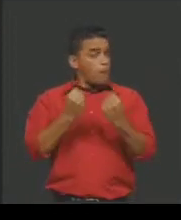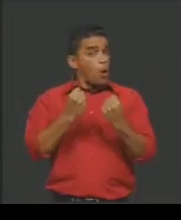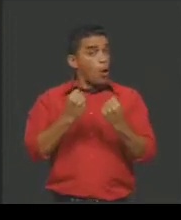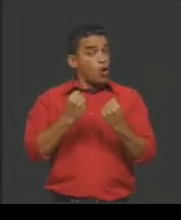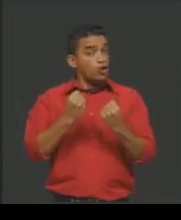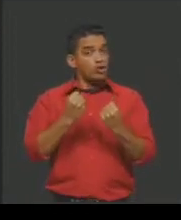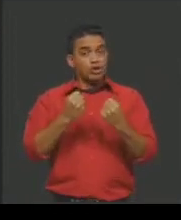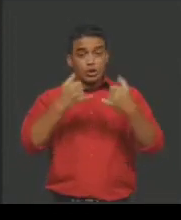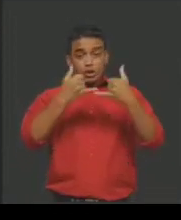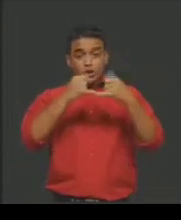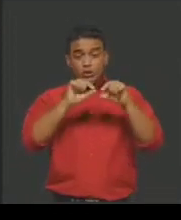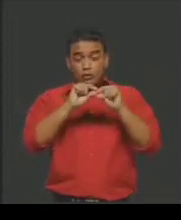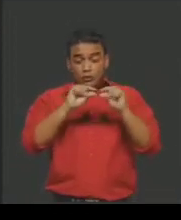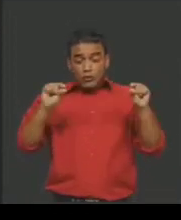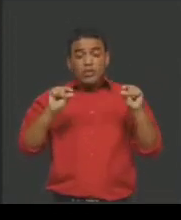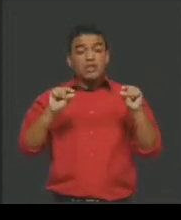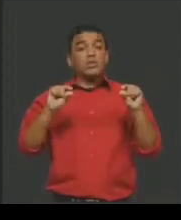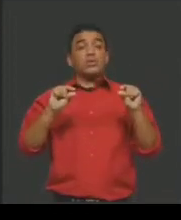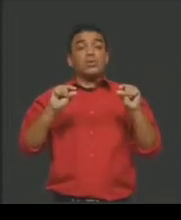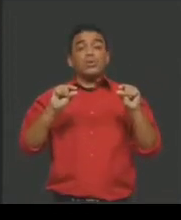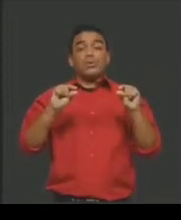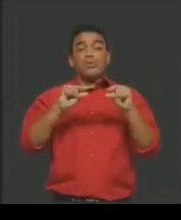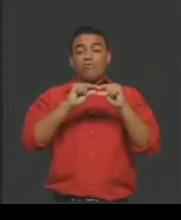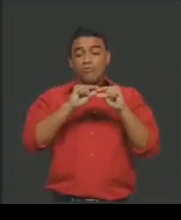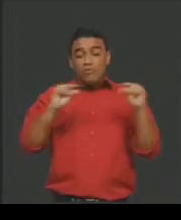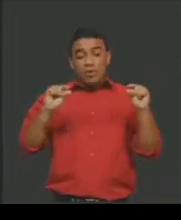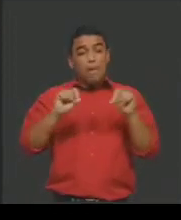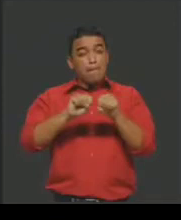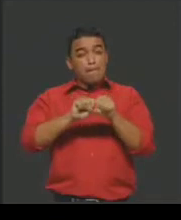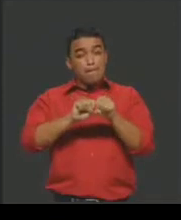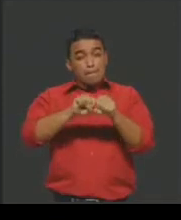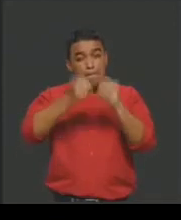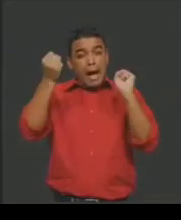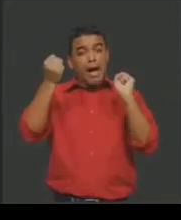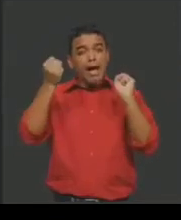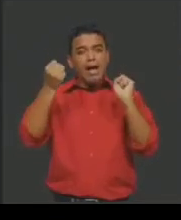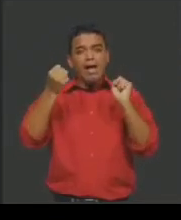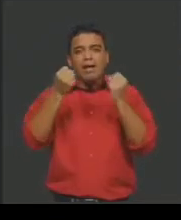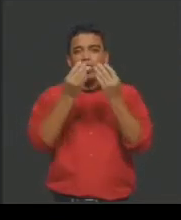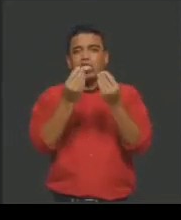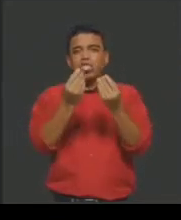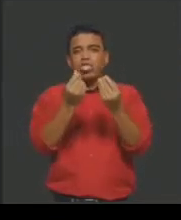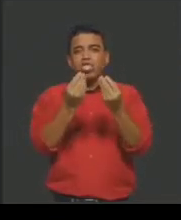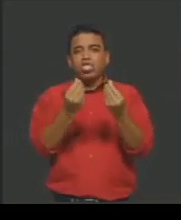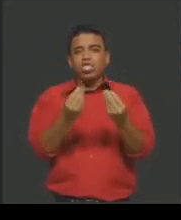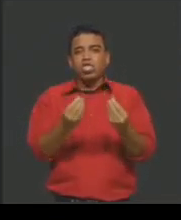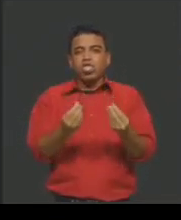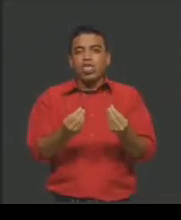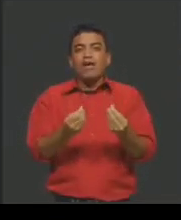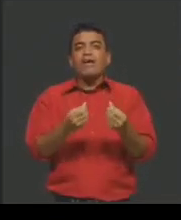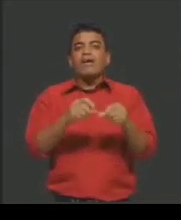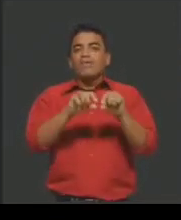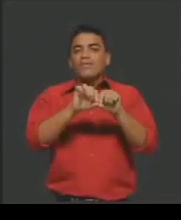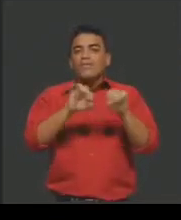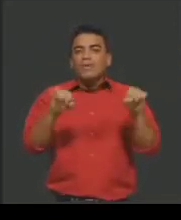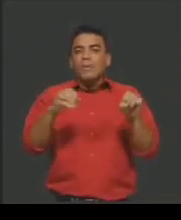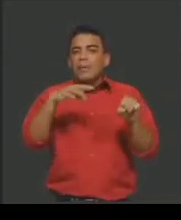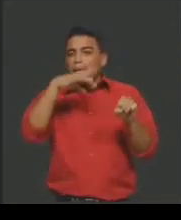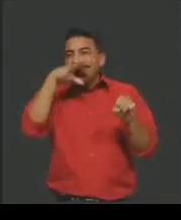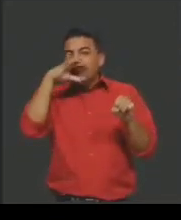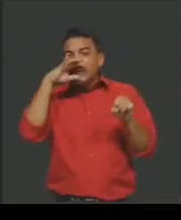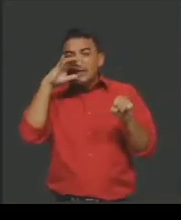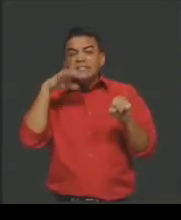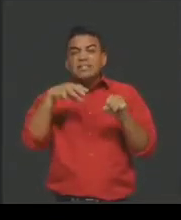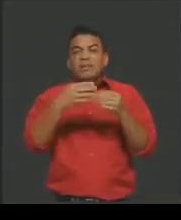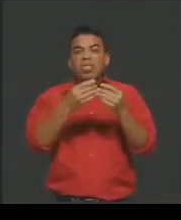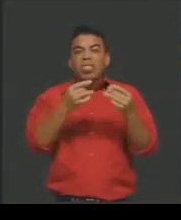naquela fiação, e isso vai queimar aquele fio, né? Então, quando a gente pensa em curto-circuito, a gente pensa naquele fio queimado, né? O